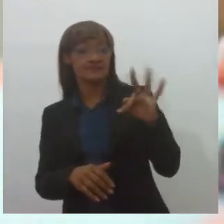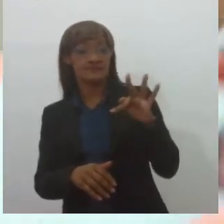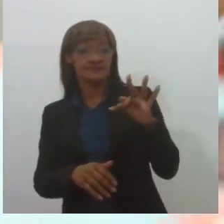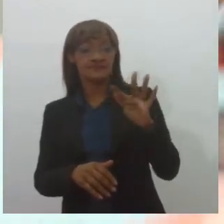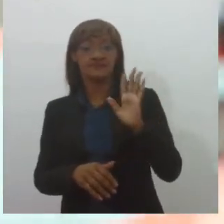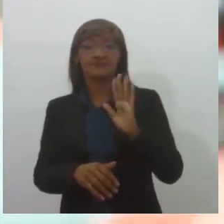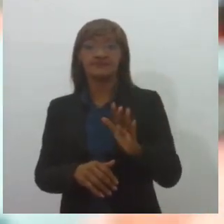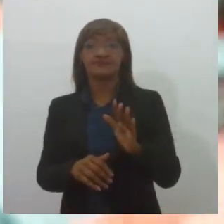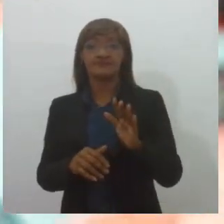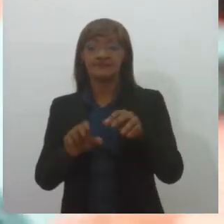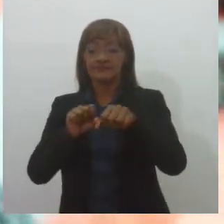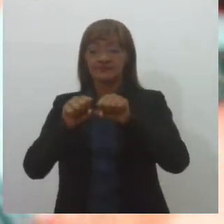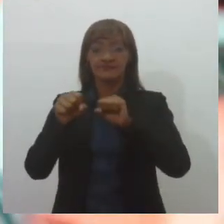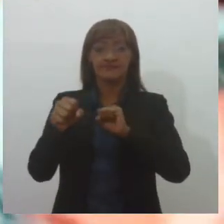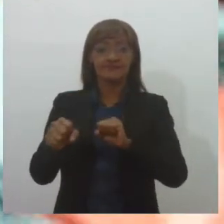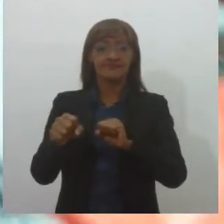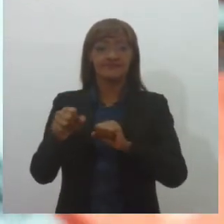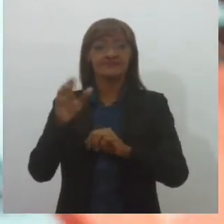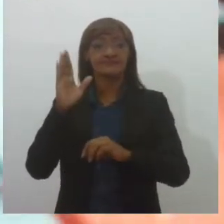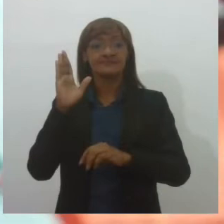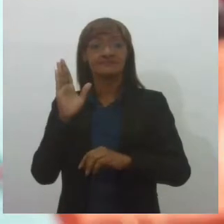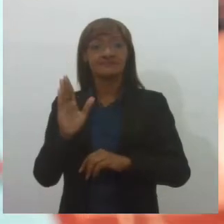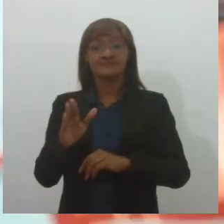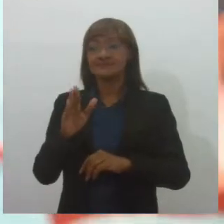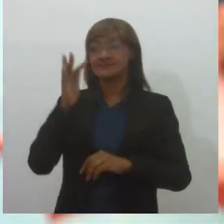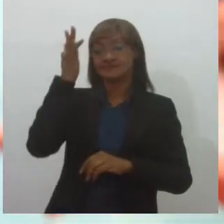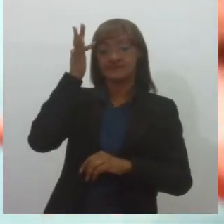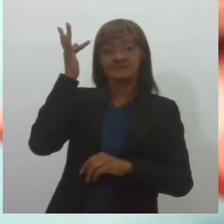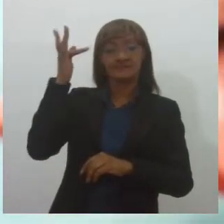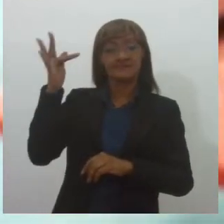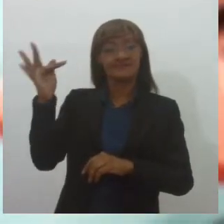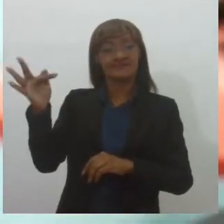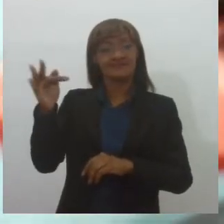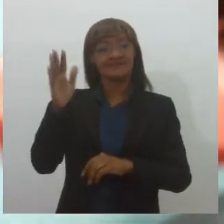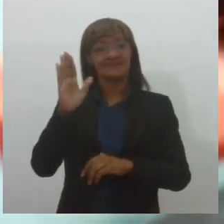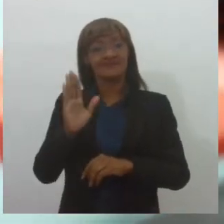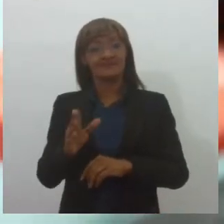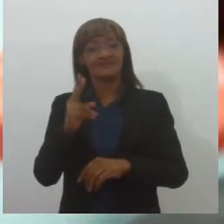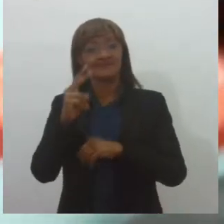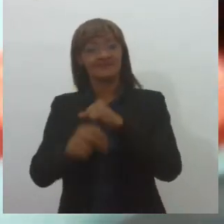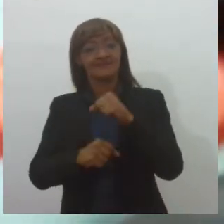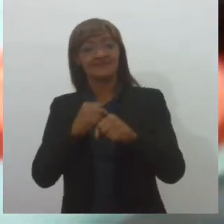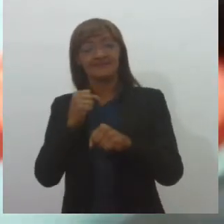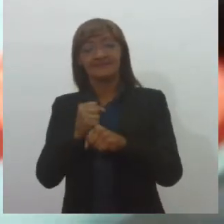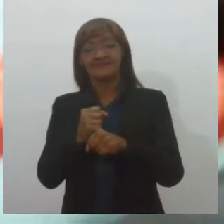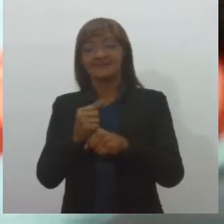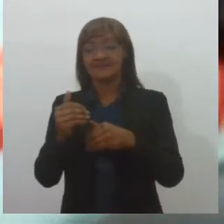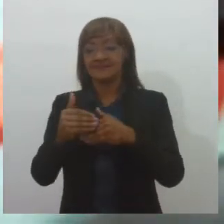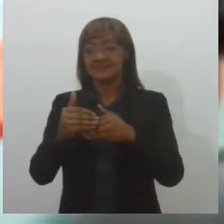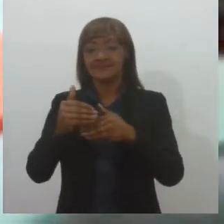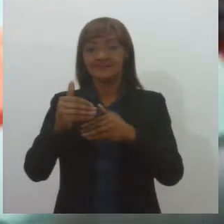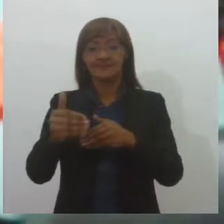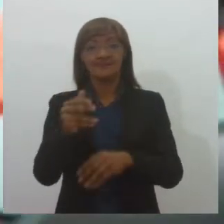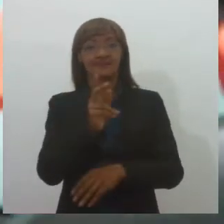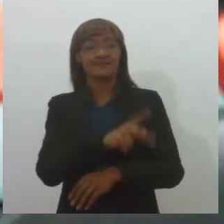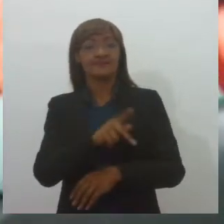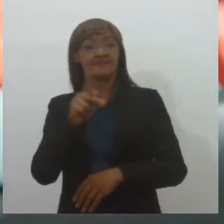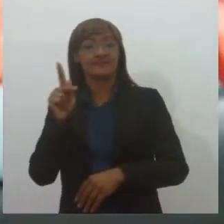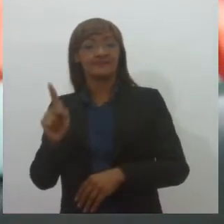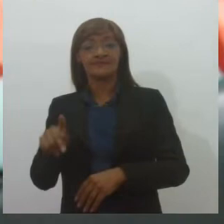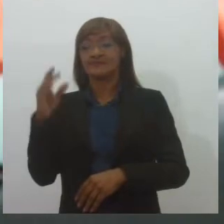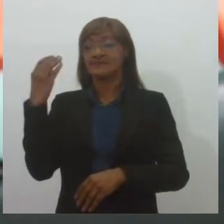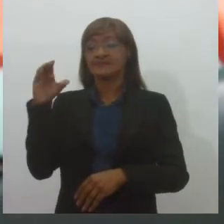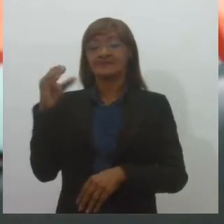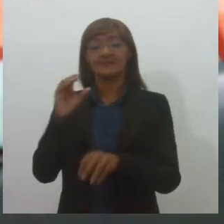filosofia em 1967 e dois anos depois iniciou sua carreira como professor de ciências